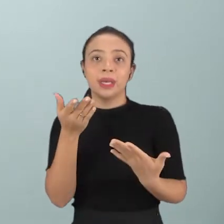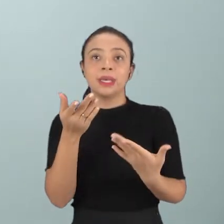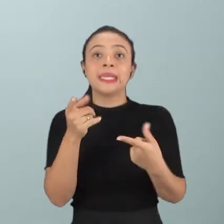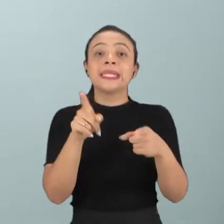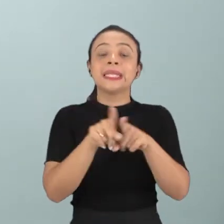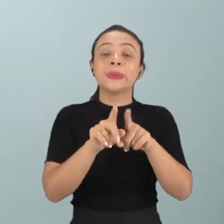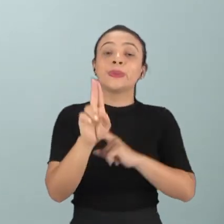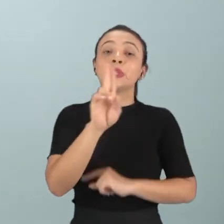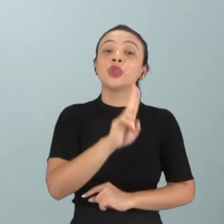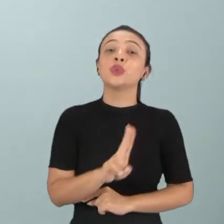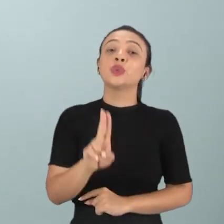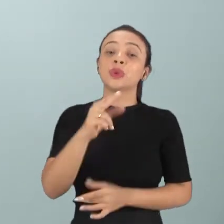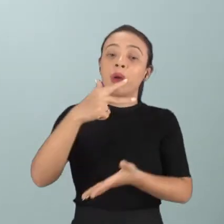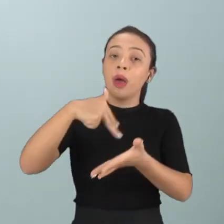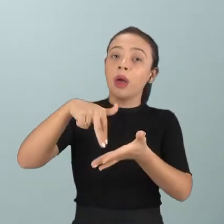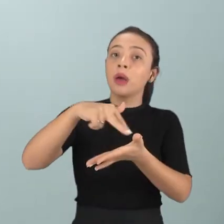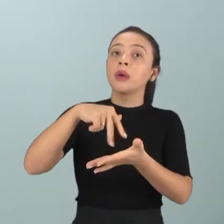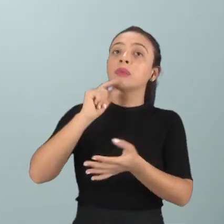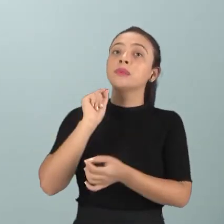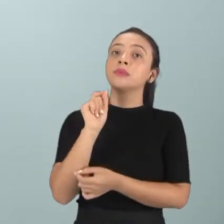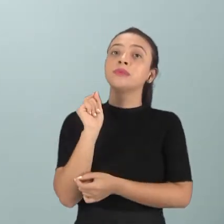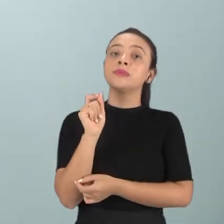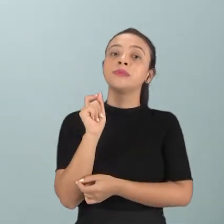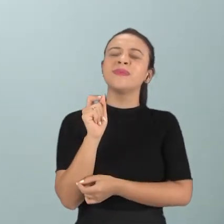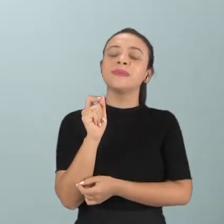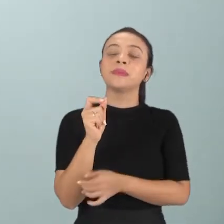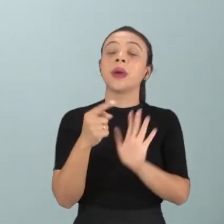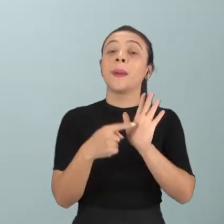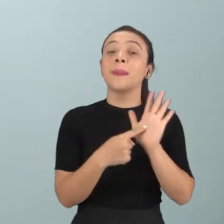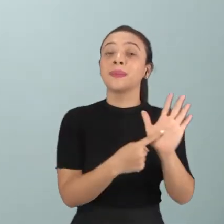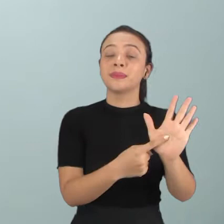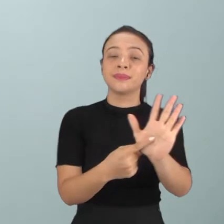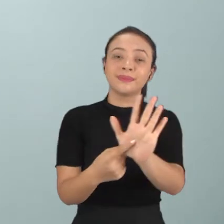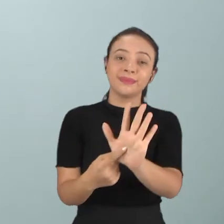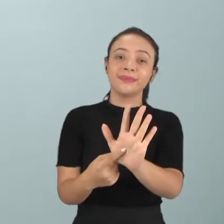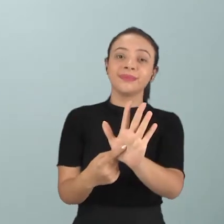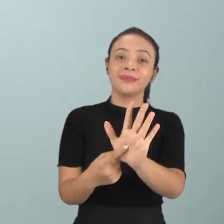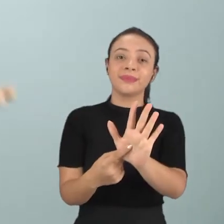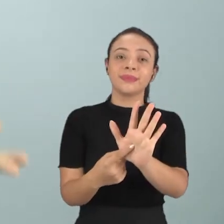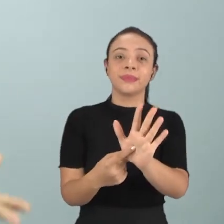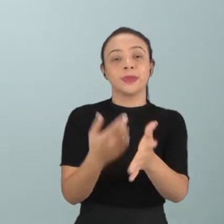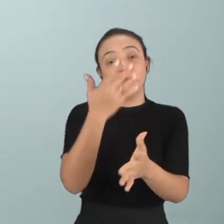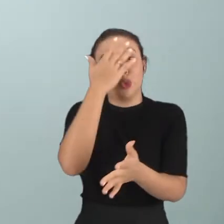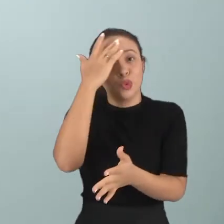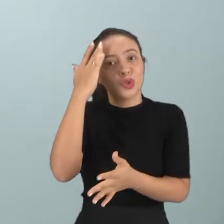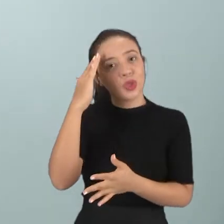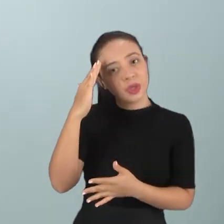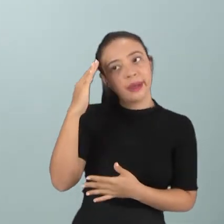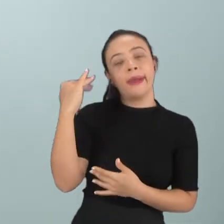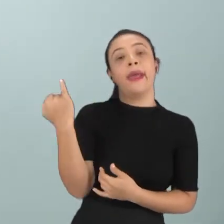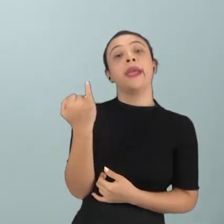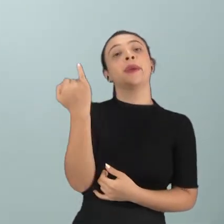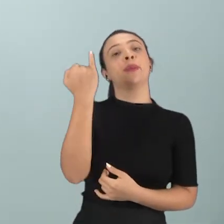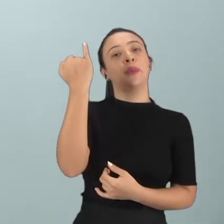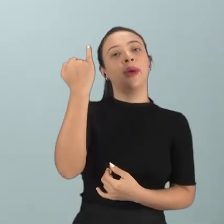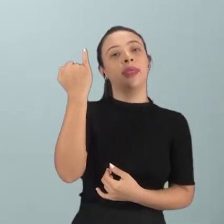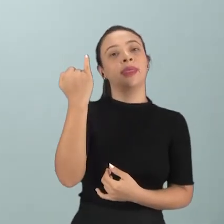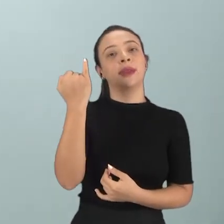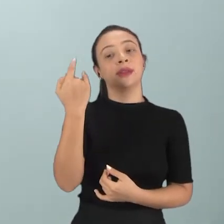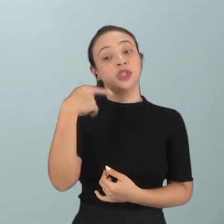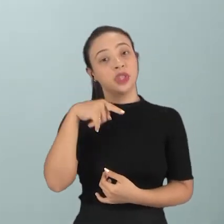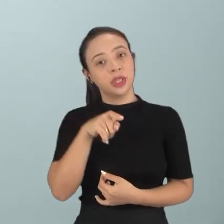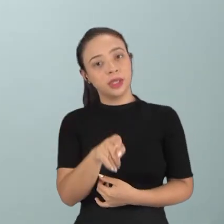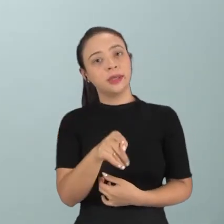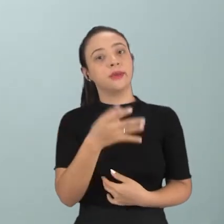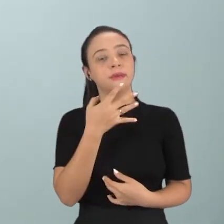eles também usam essas danças para se apresentar, muitas vezes para autoridades que vão visitar as tribos, às